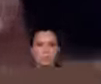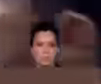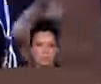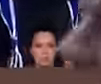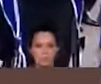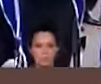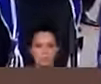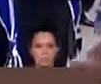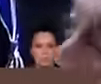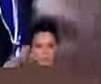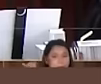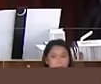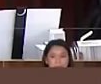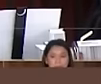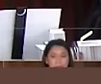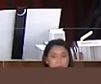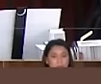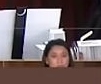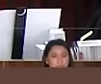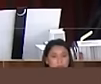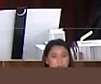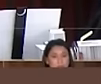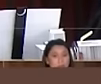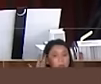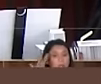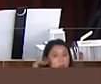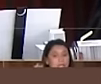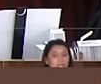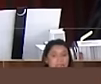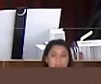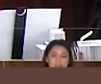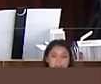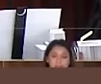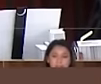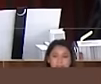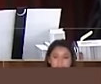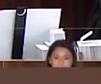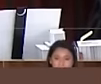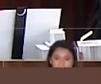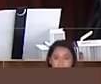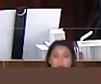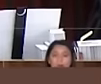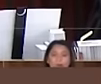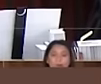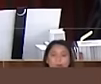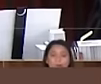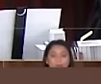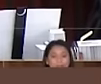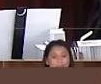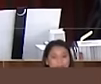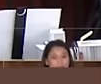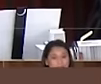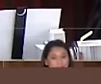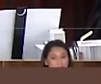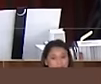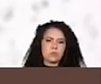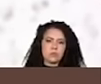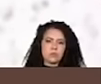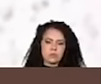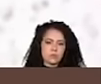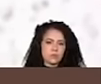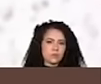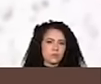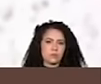GoNet Saiu em defesa de Moraes Vejam Só saiu em defesa de Moraes Paulo gonorrea saiu